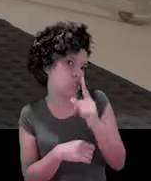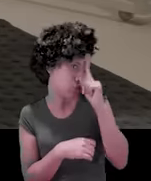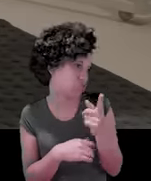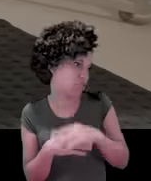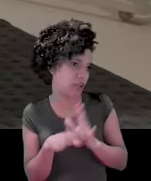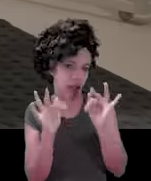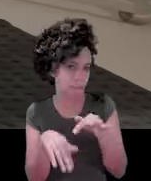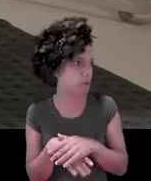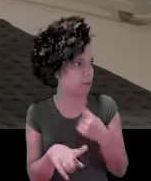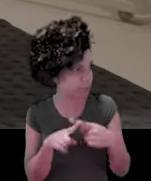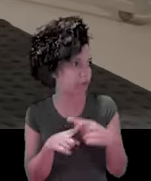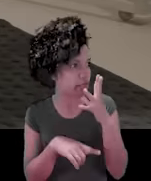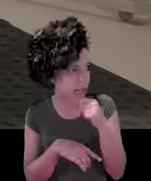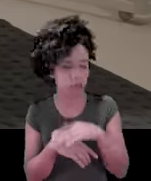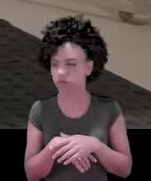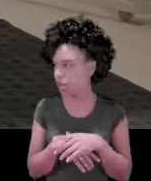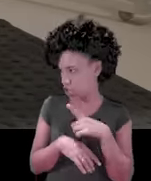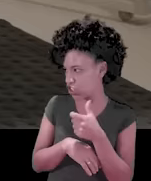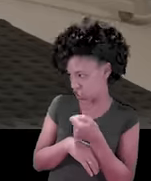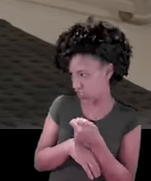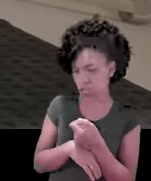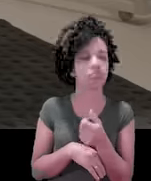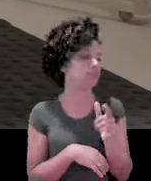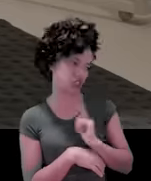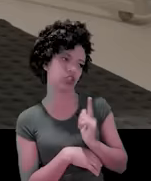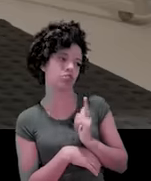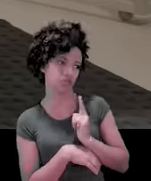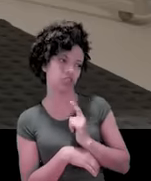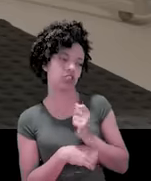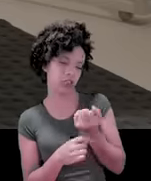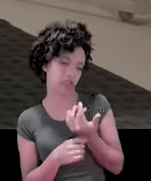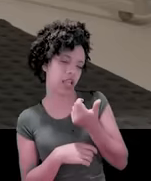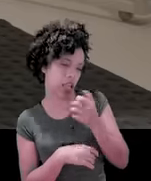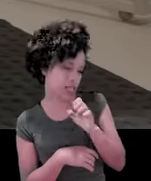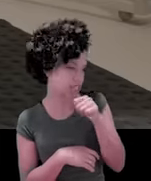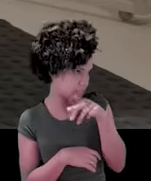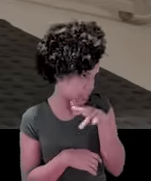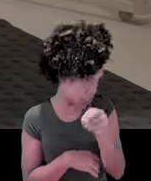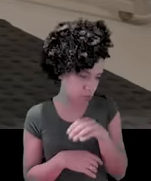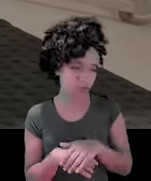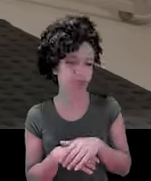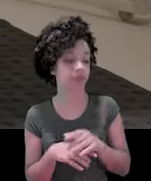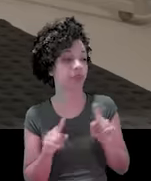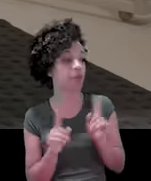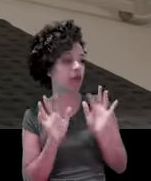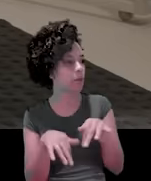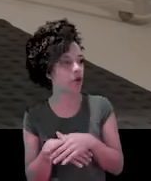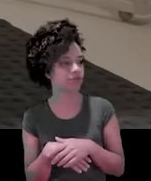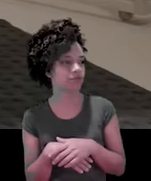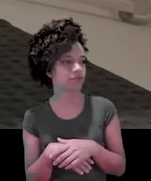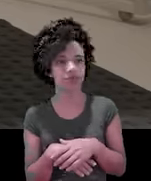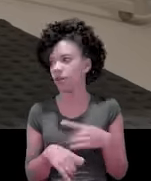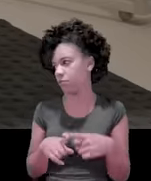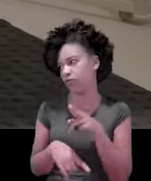que demore pode quero tinha dois fazendeiros remédio foi fácil fazer isso daí é mais um pouco A